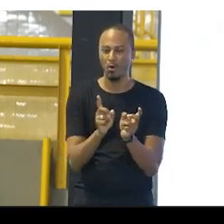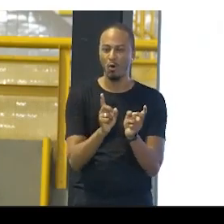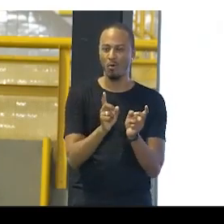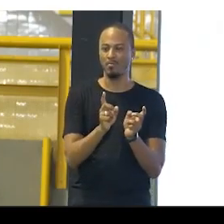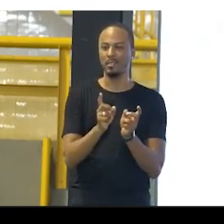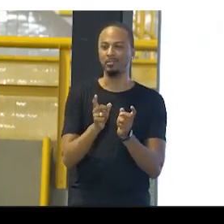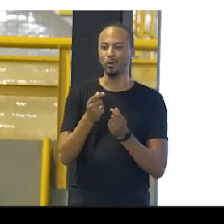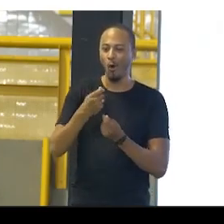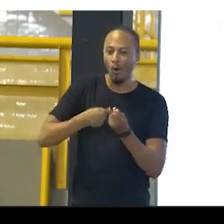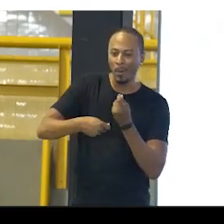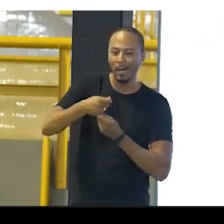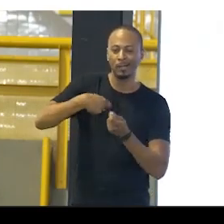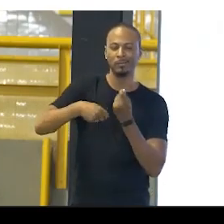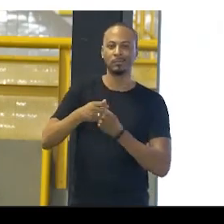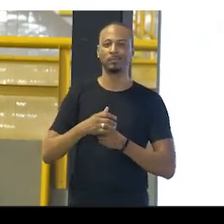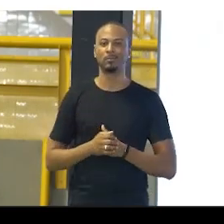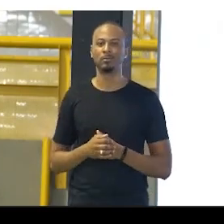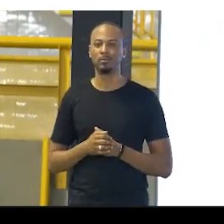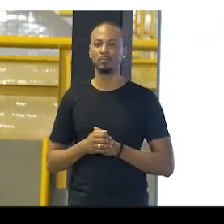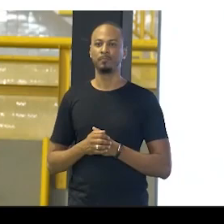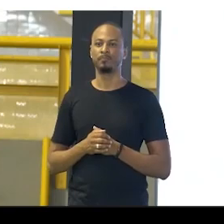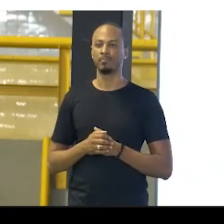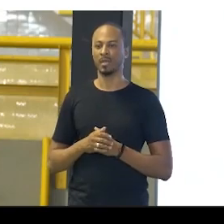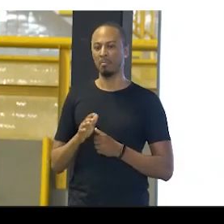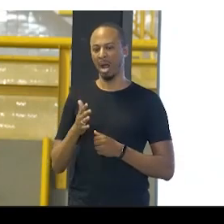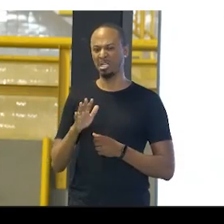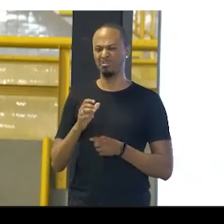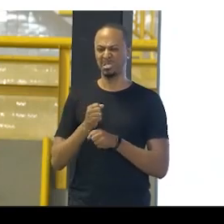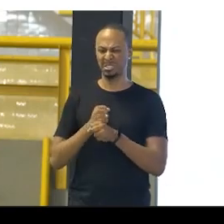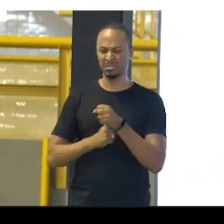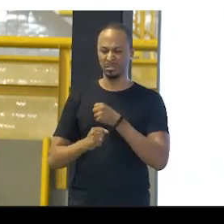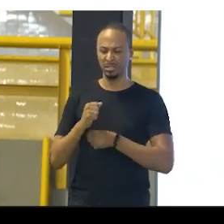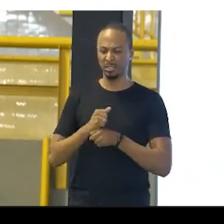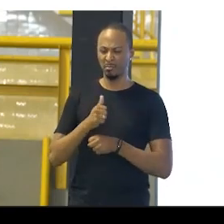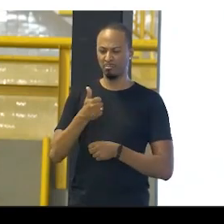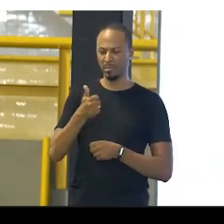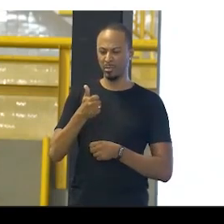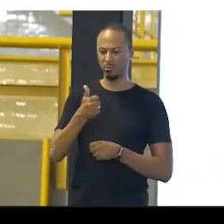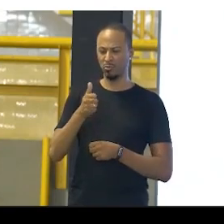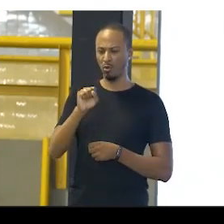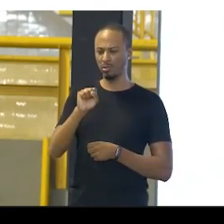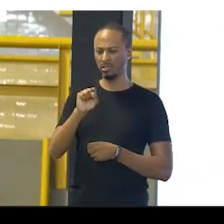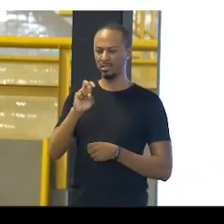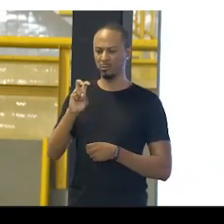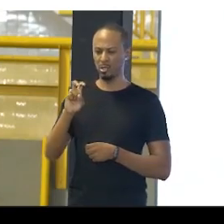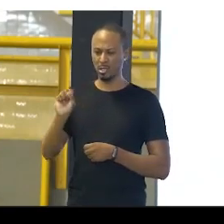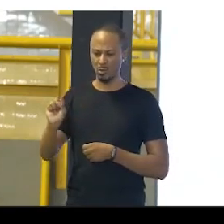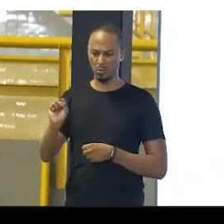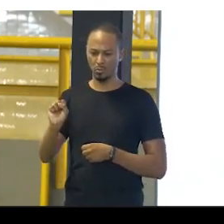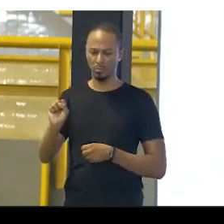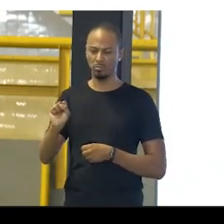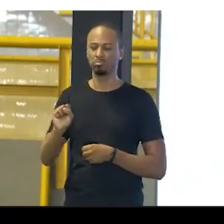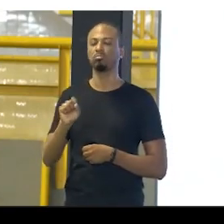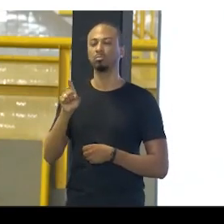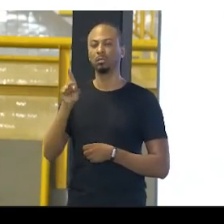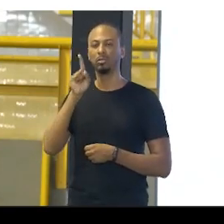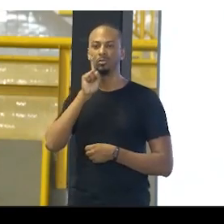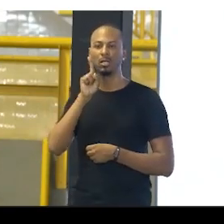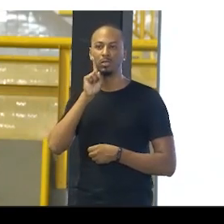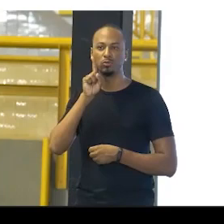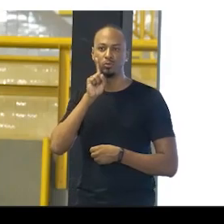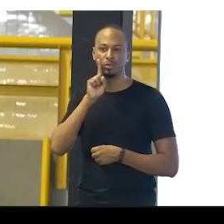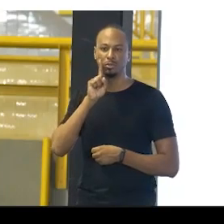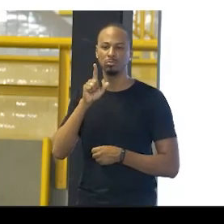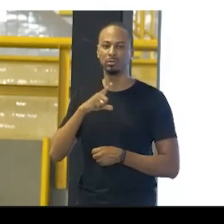Mas ele começou a ser explorado comercialmente a partir de 1858, na região da Pensilvânia. Então, os Estados Unidos têm aquilo que a